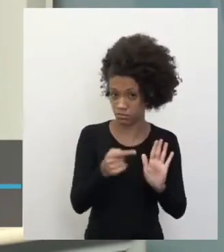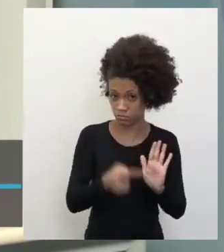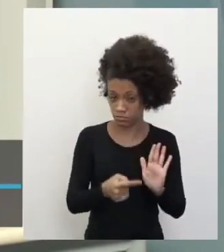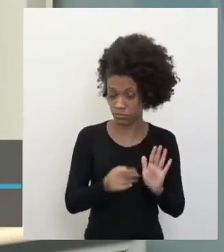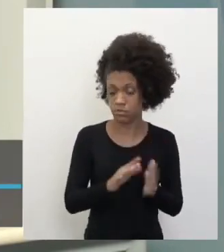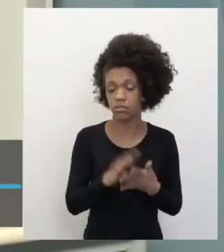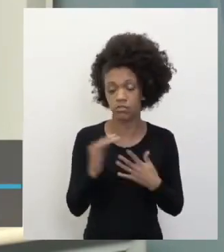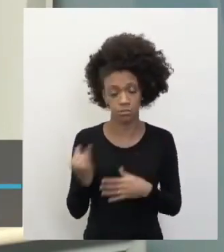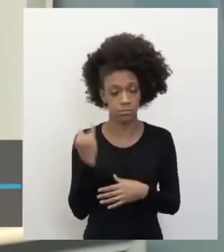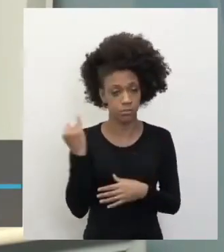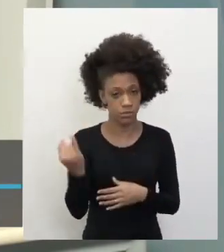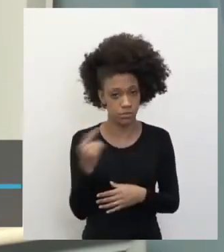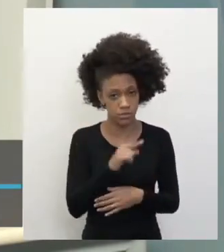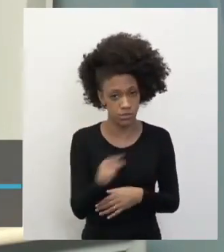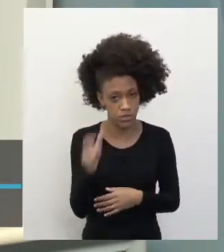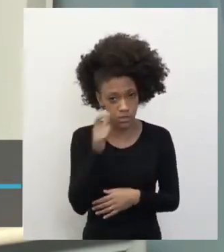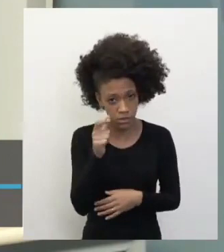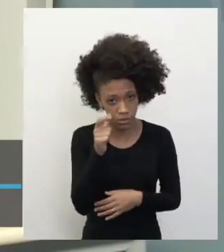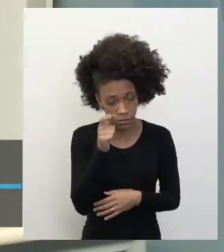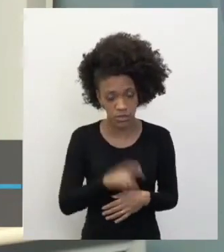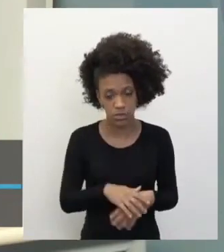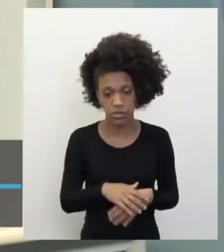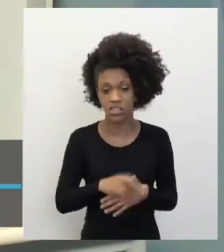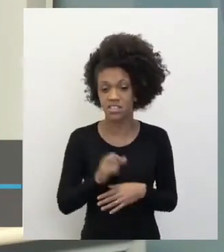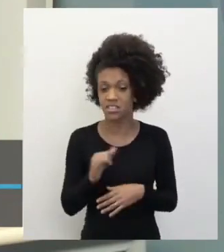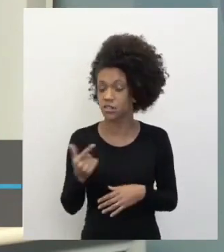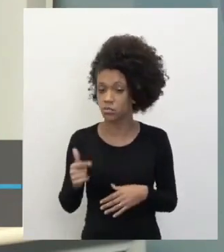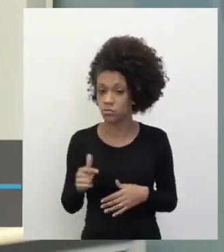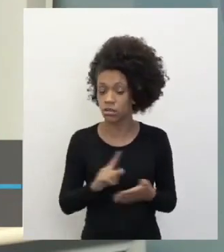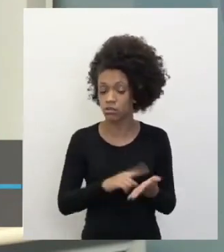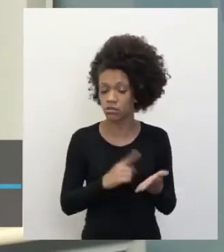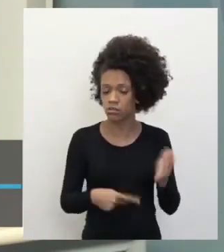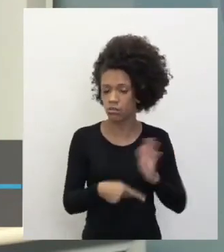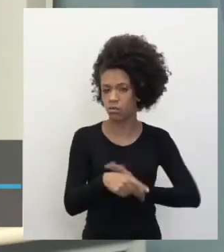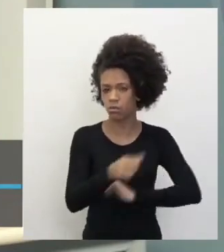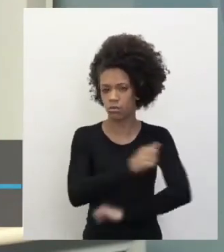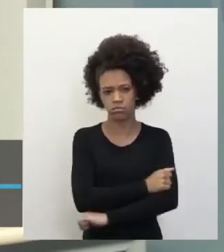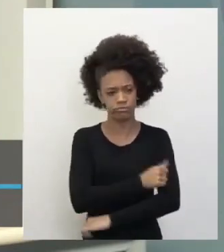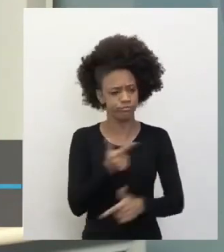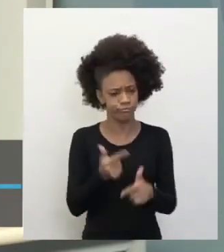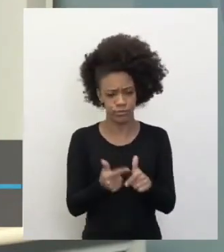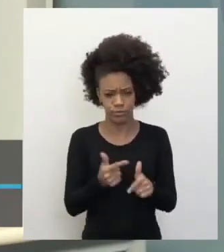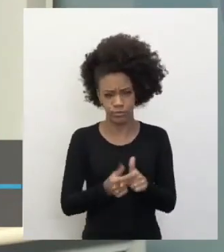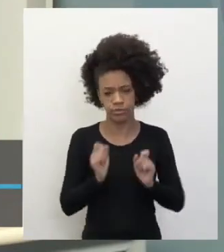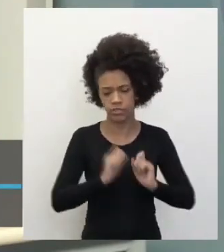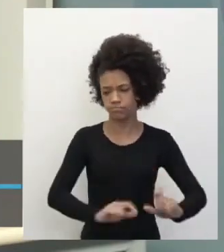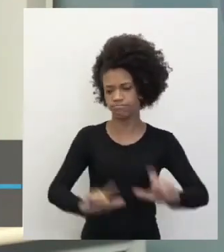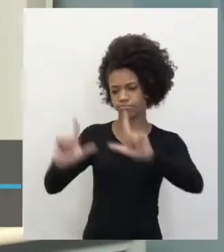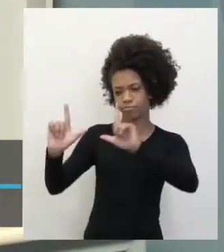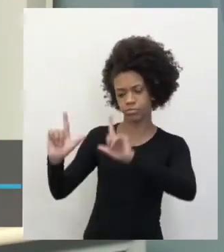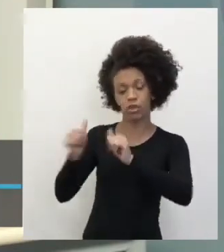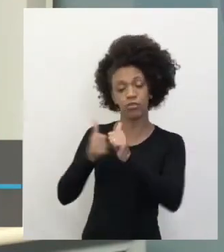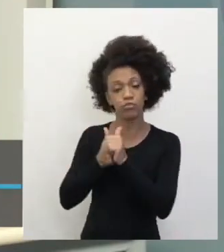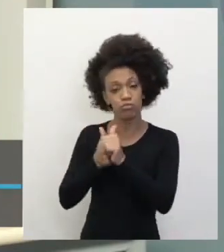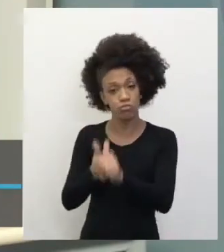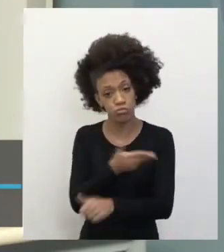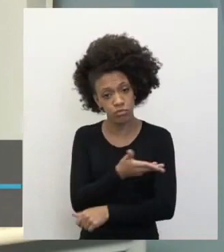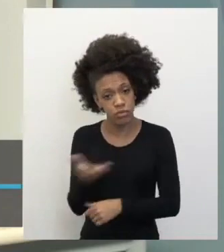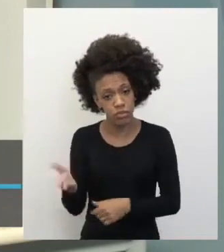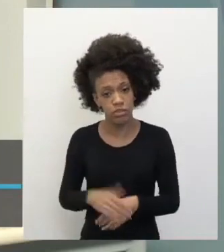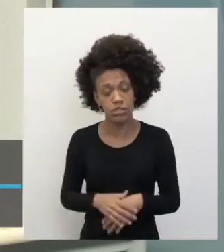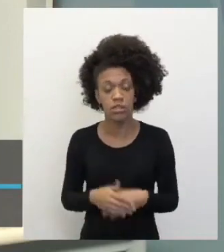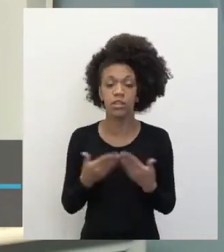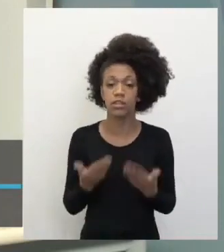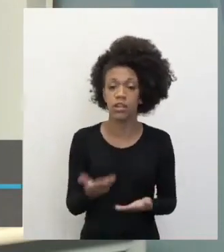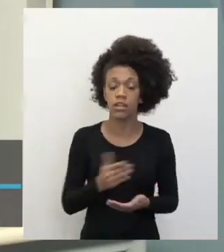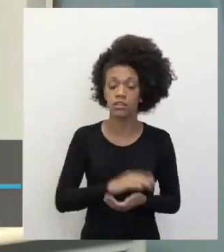é muito importante que vocês acompanhem. Quem não tiver o caderno do aluno, não tem problema, vai estar na tela, eu vou ler junto com vocês, e aí